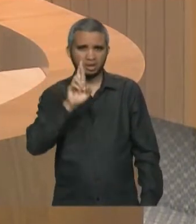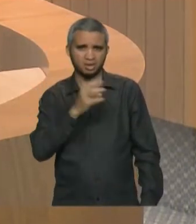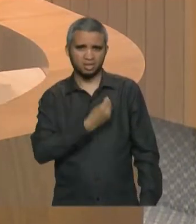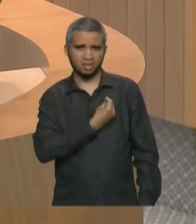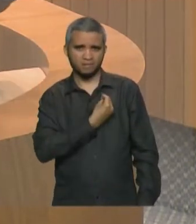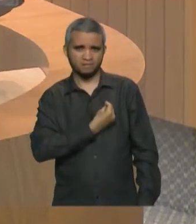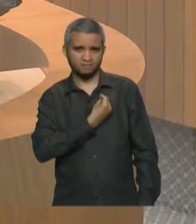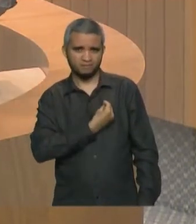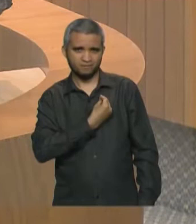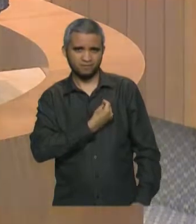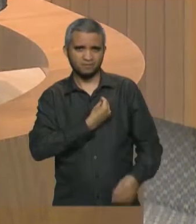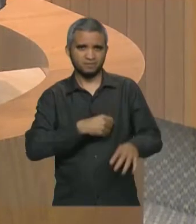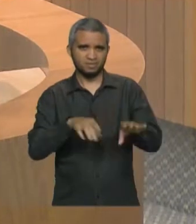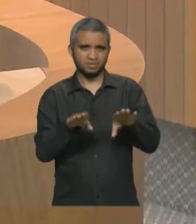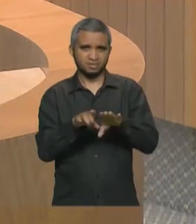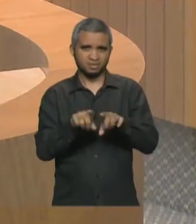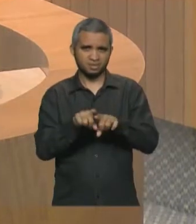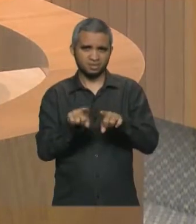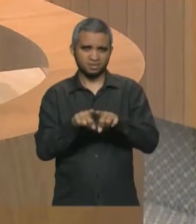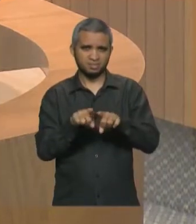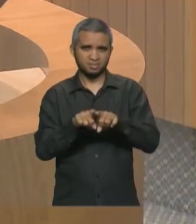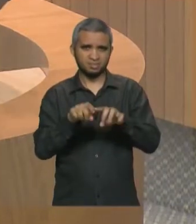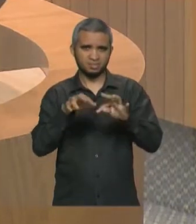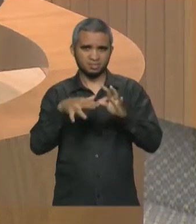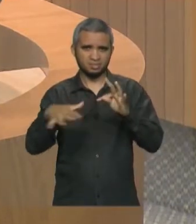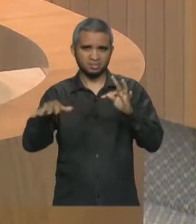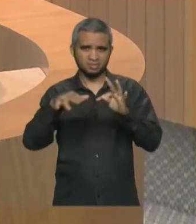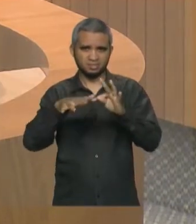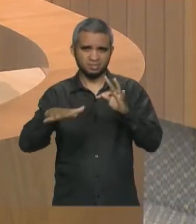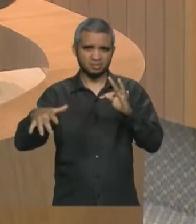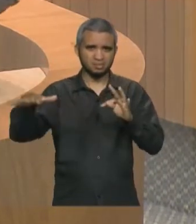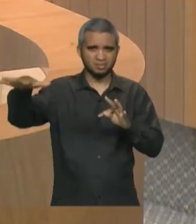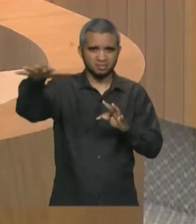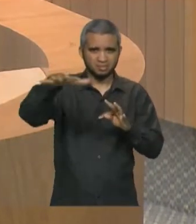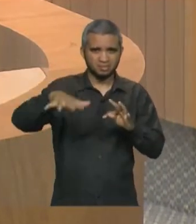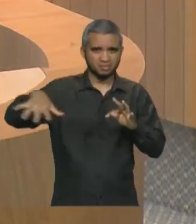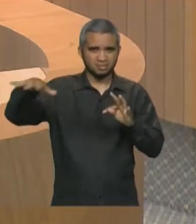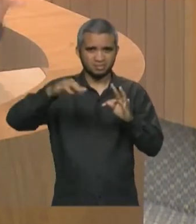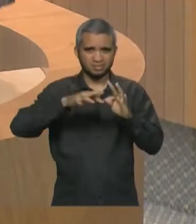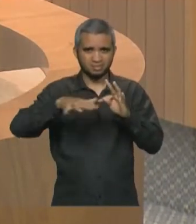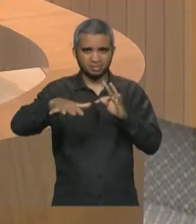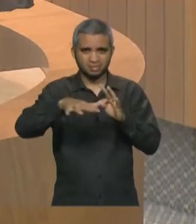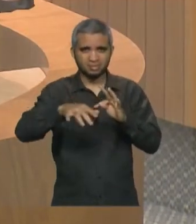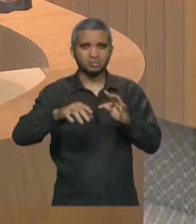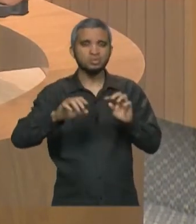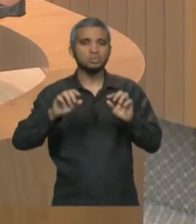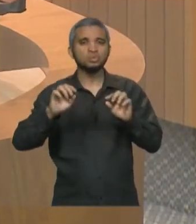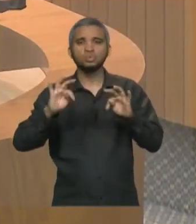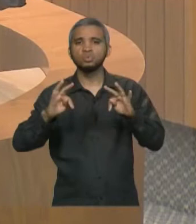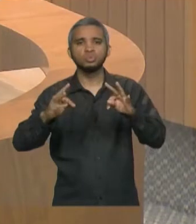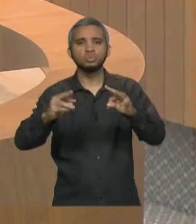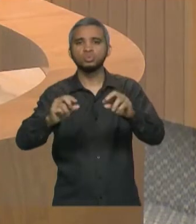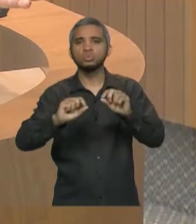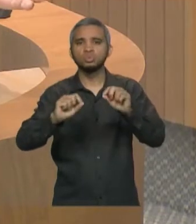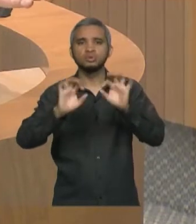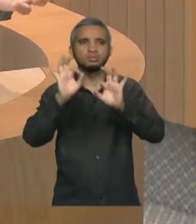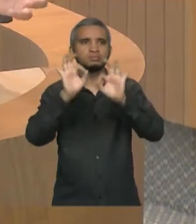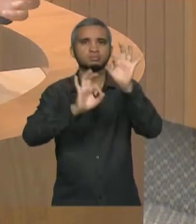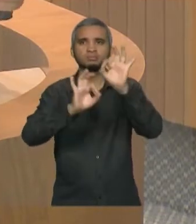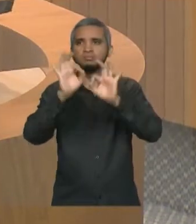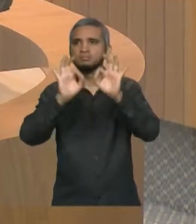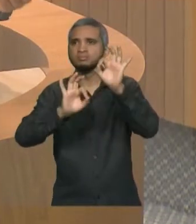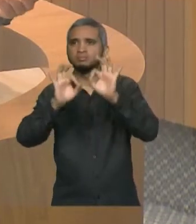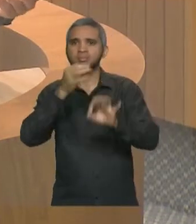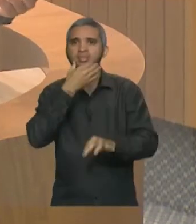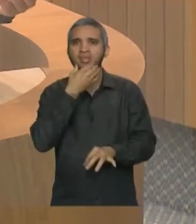já está ornamentada. Já está enfeitada para o Natal. Uma ornamentação, uma decoração